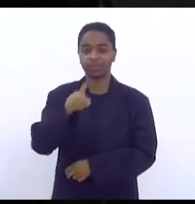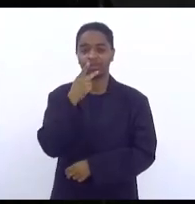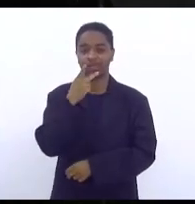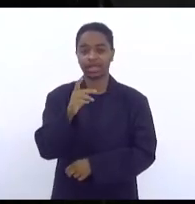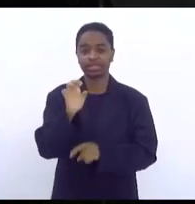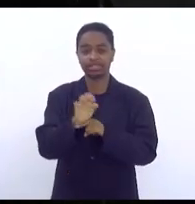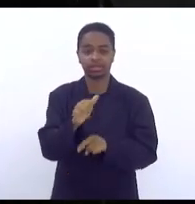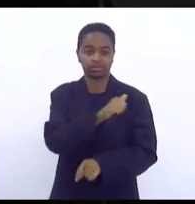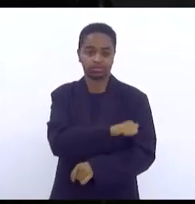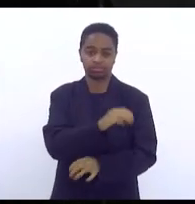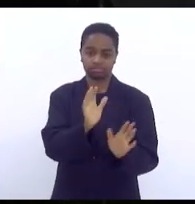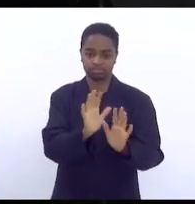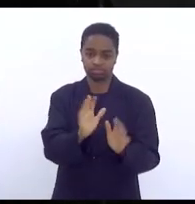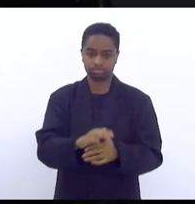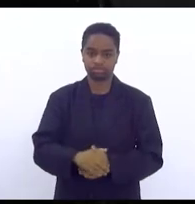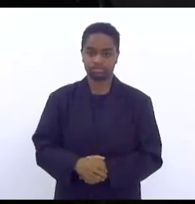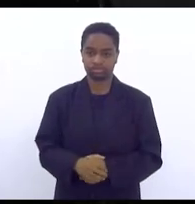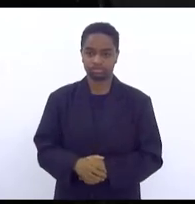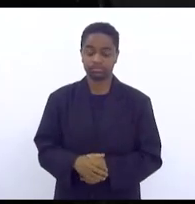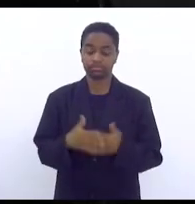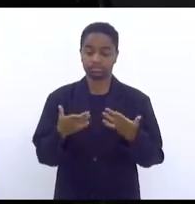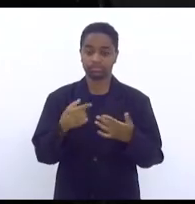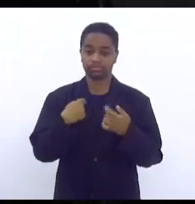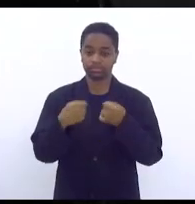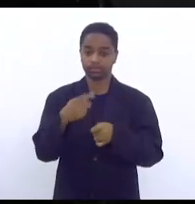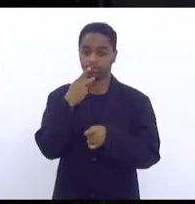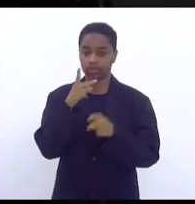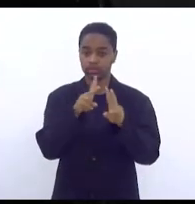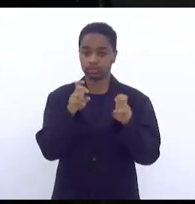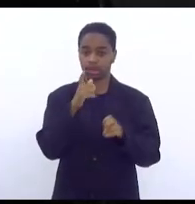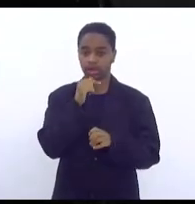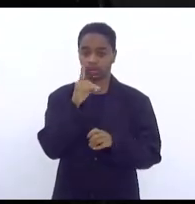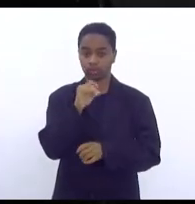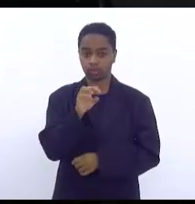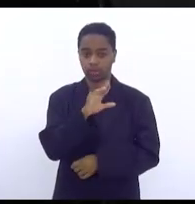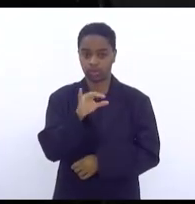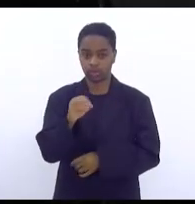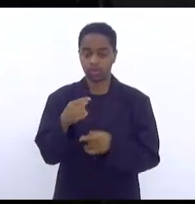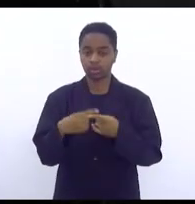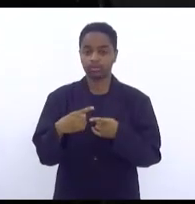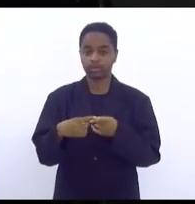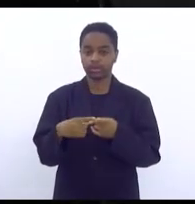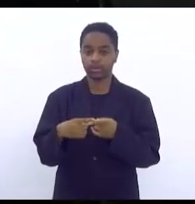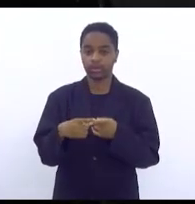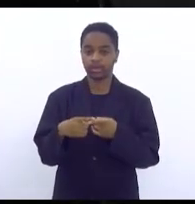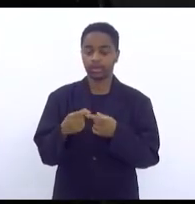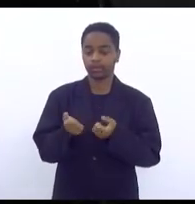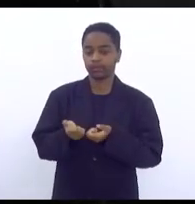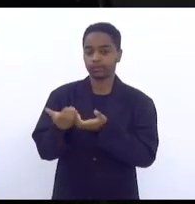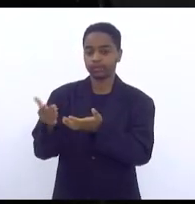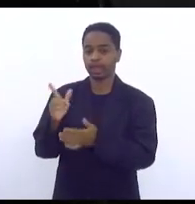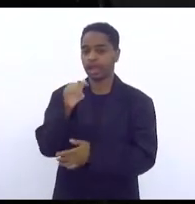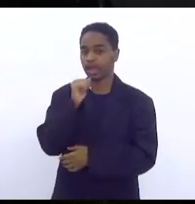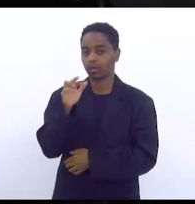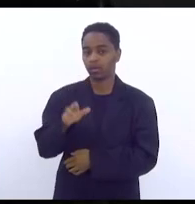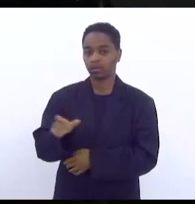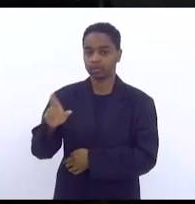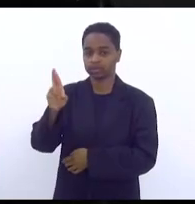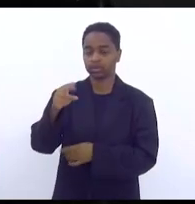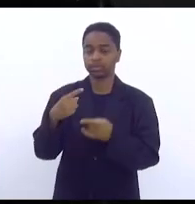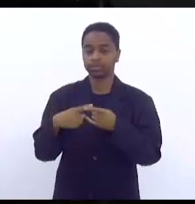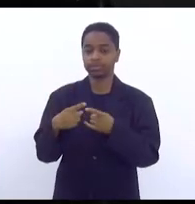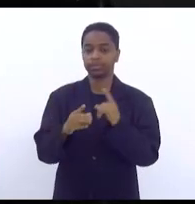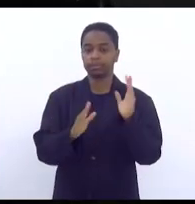do Rio de Janeiro e preciso falar da águas do rio que é que atende a Rocinha no período da